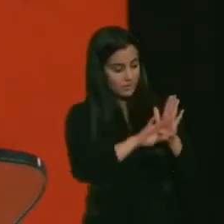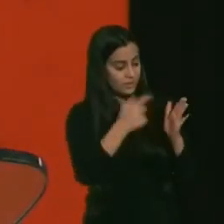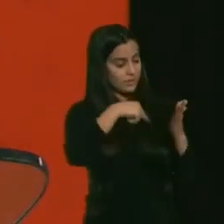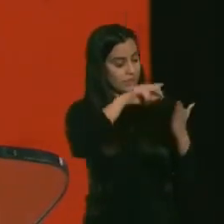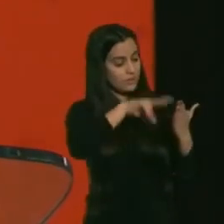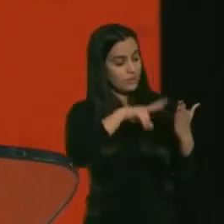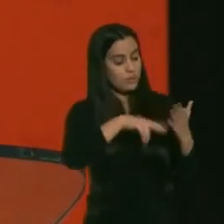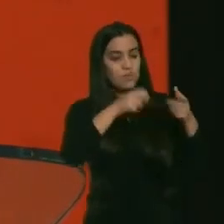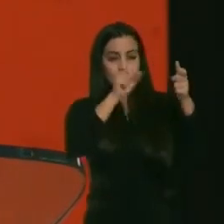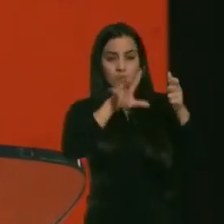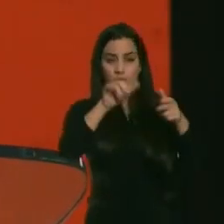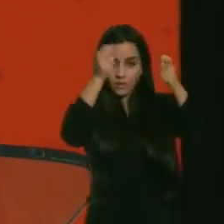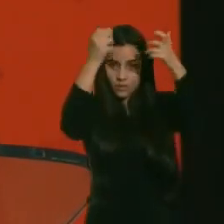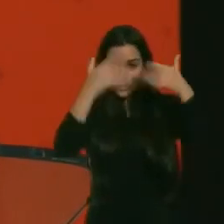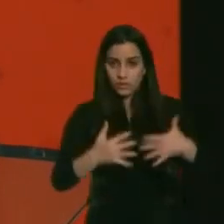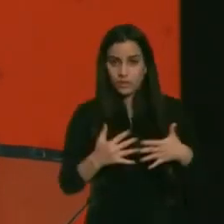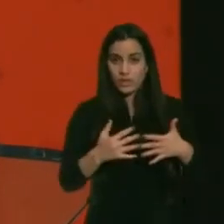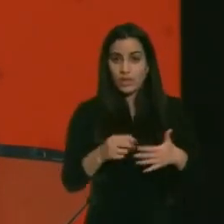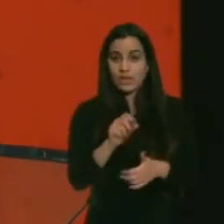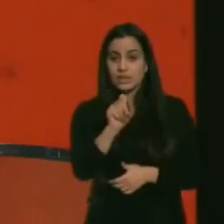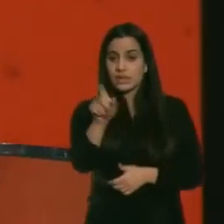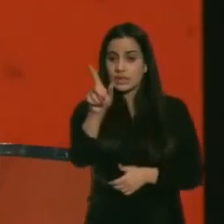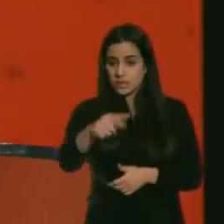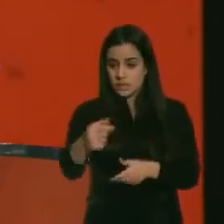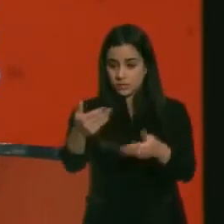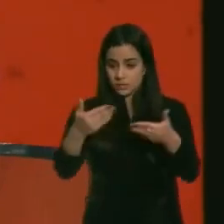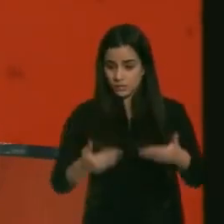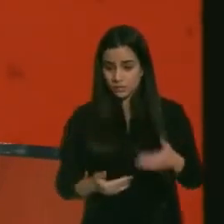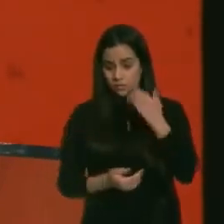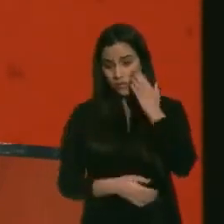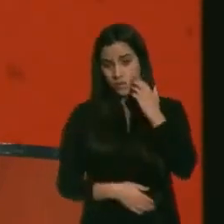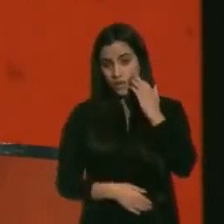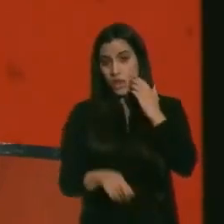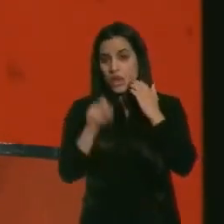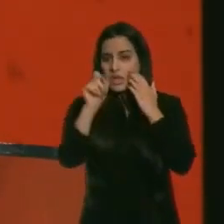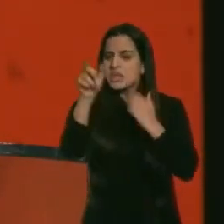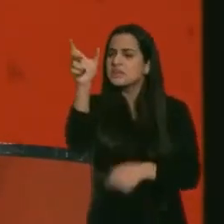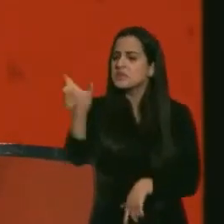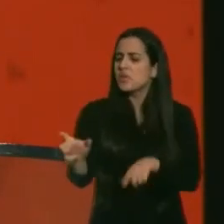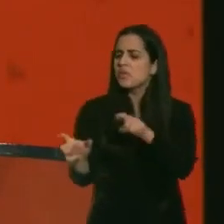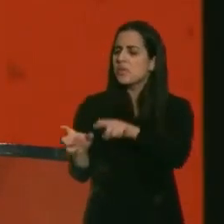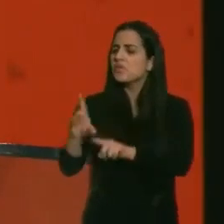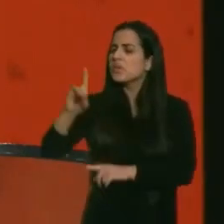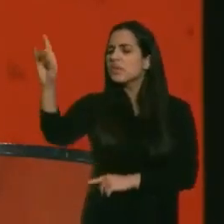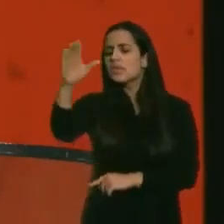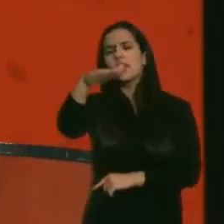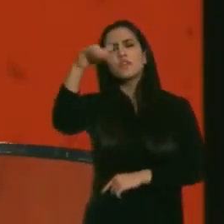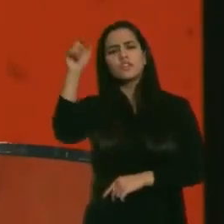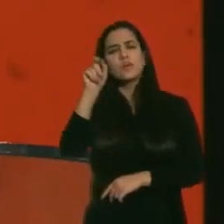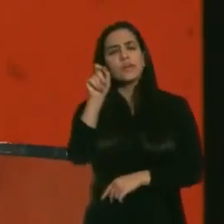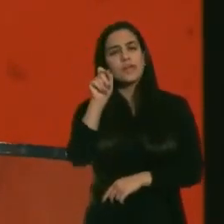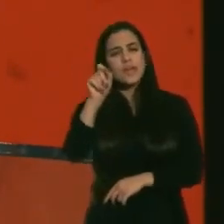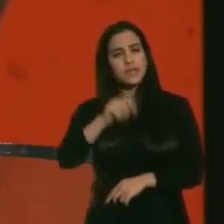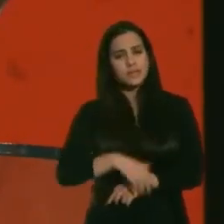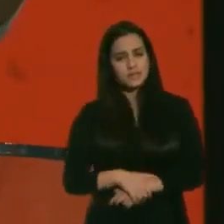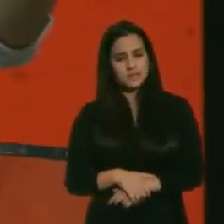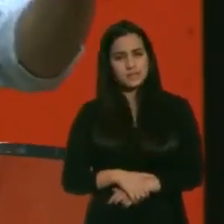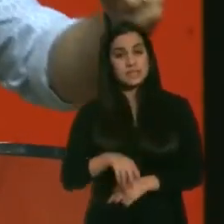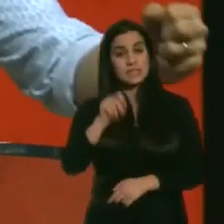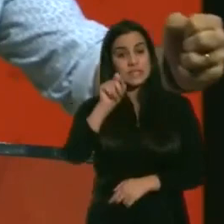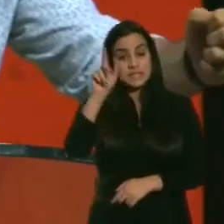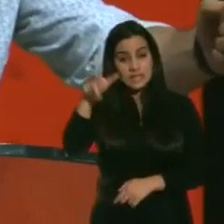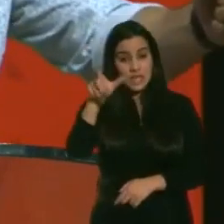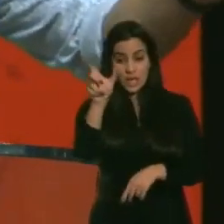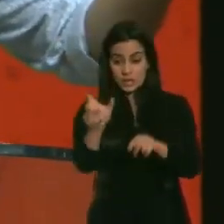falar quem são os convidados, quem são aqueles que Deus chama a esta mesa, quem